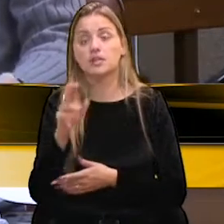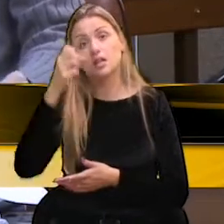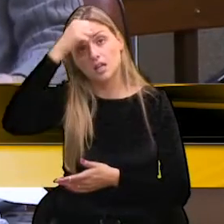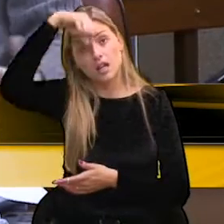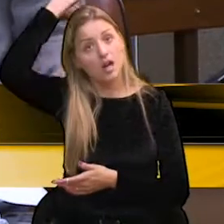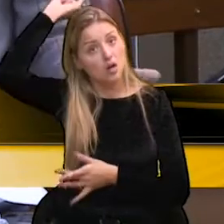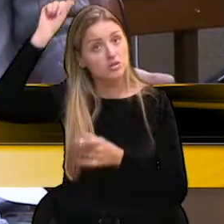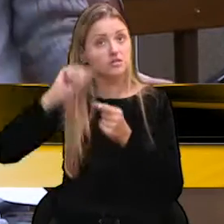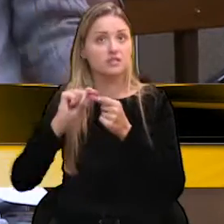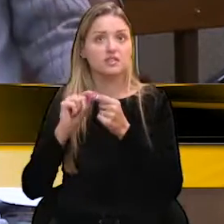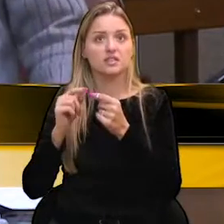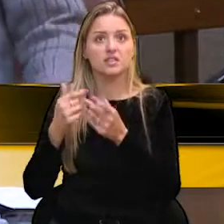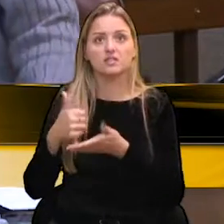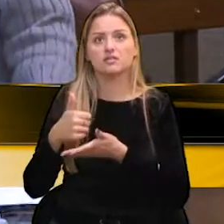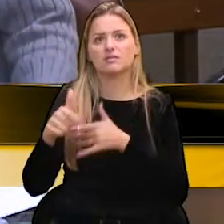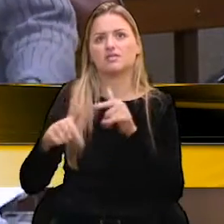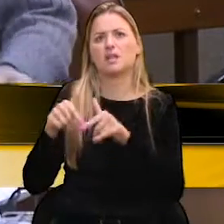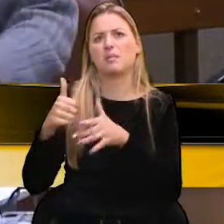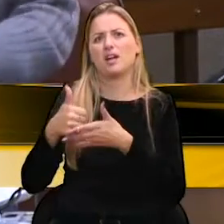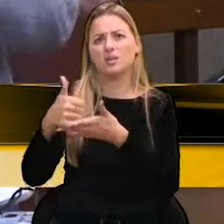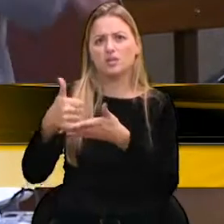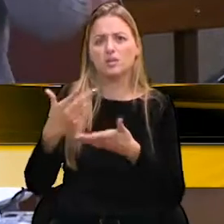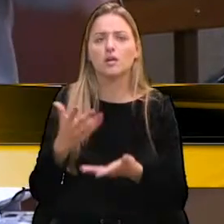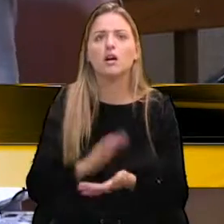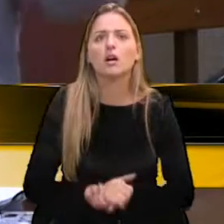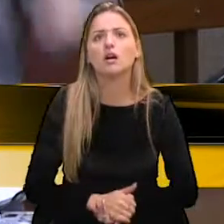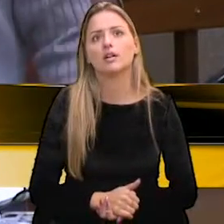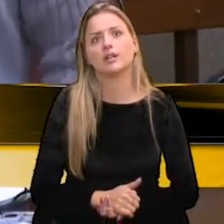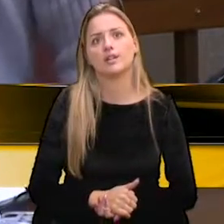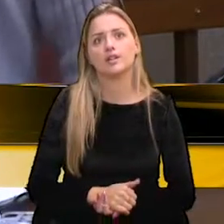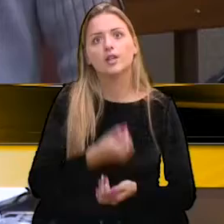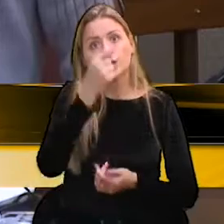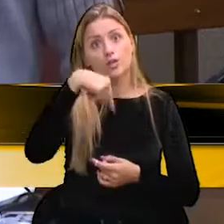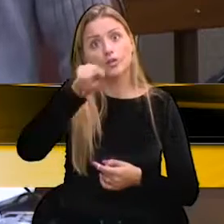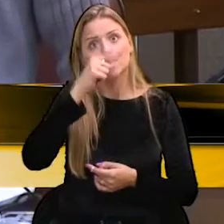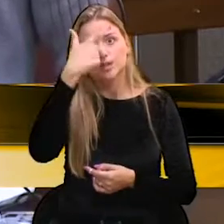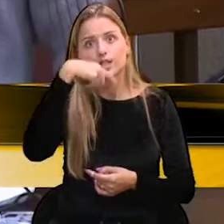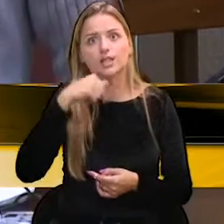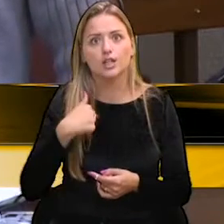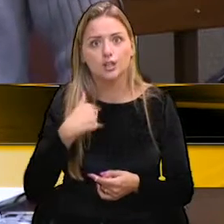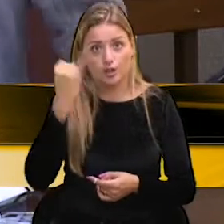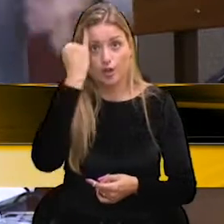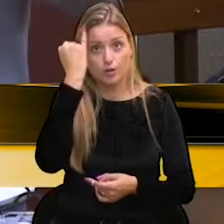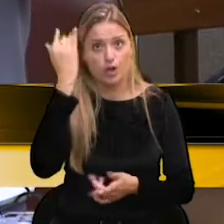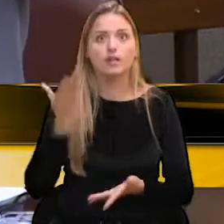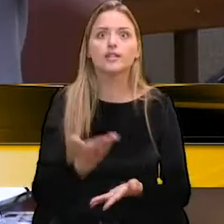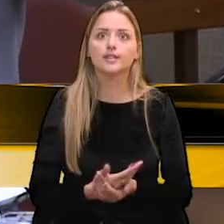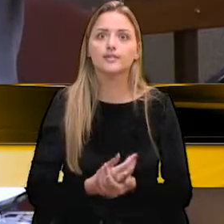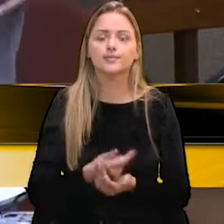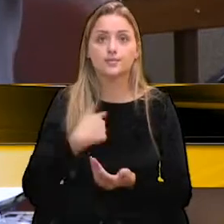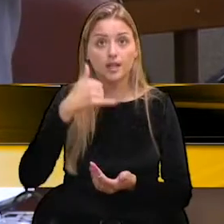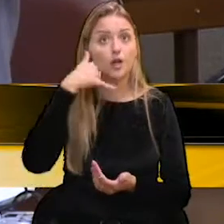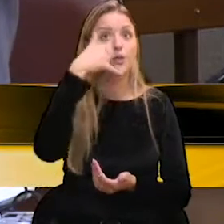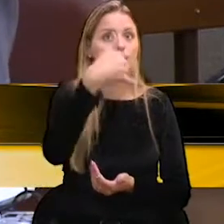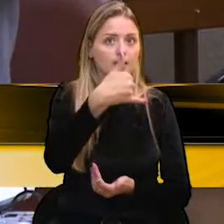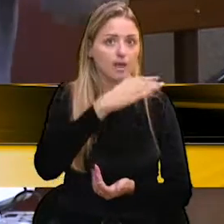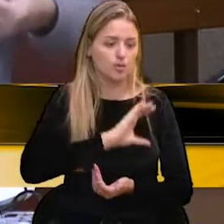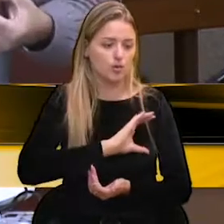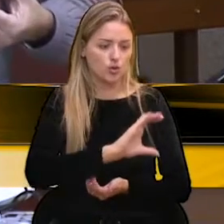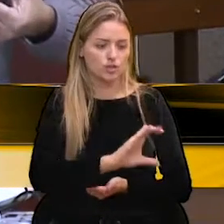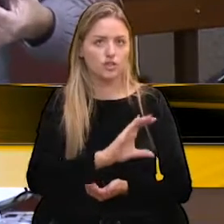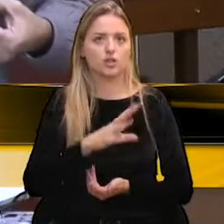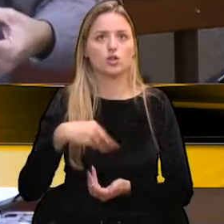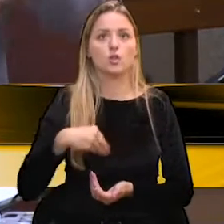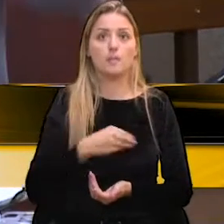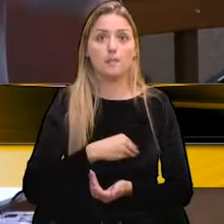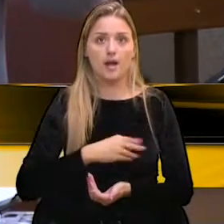UCS está fazendo um trabalho de apoio. Gente, vocês querem me tirar para a trouxa? Eu liguei para o coordenador de medicina